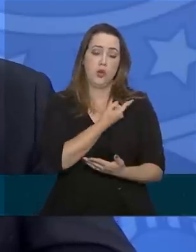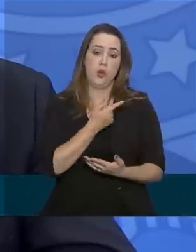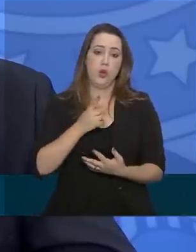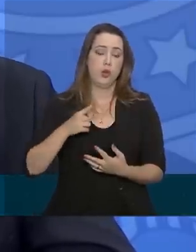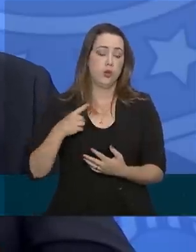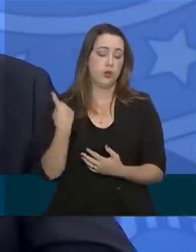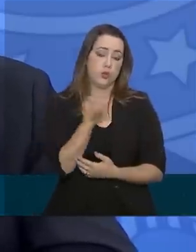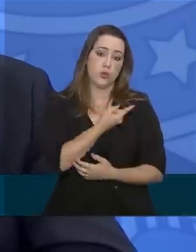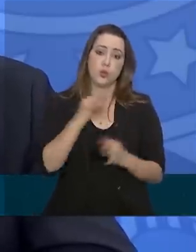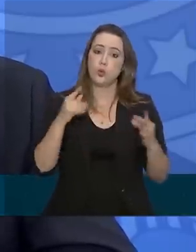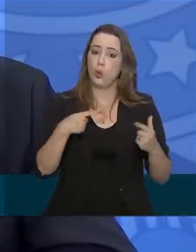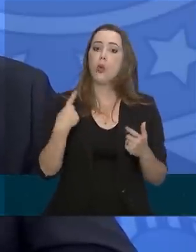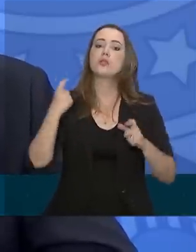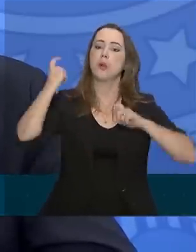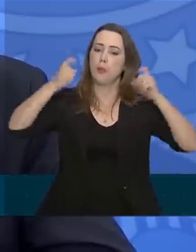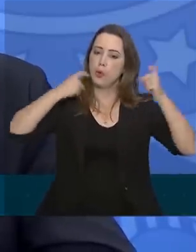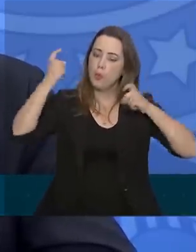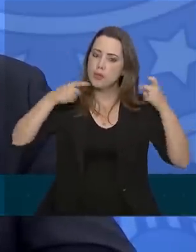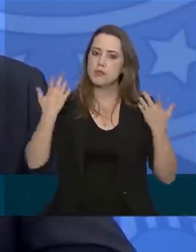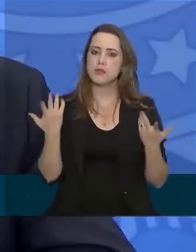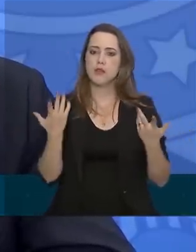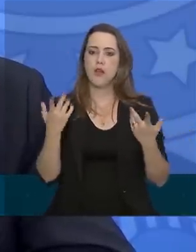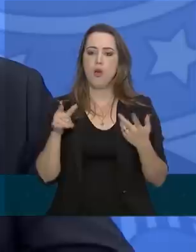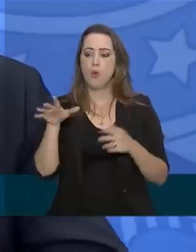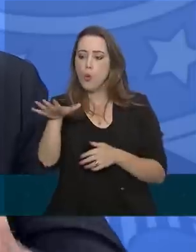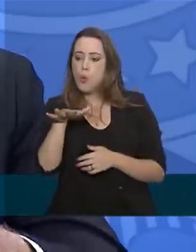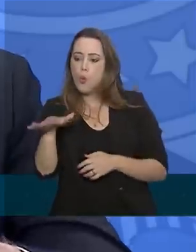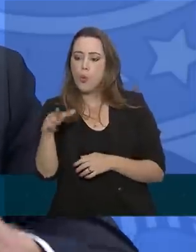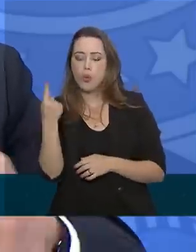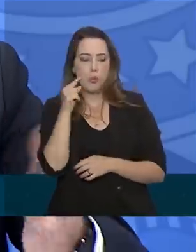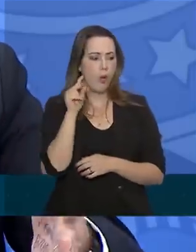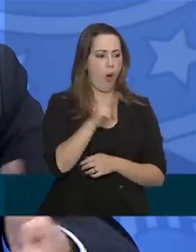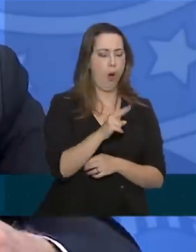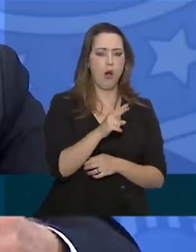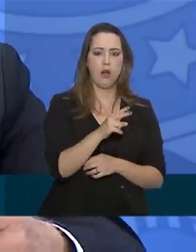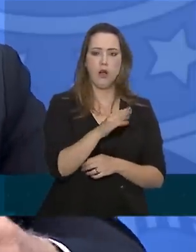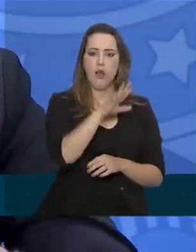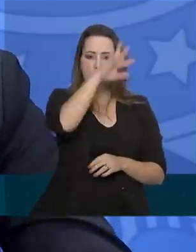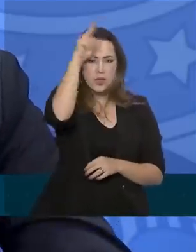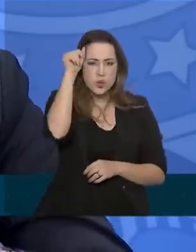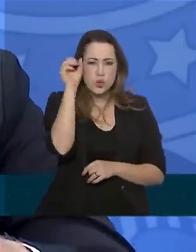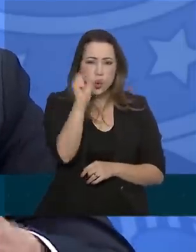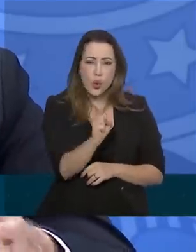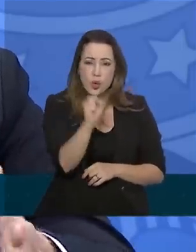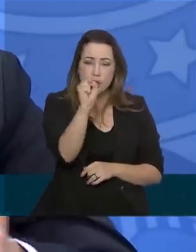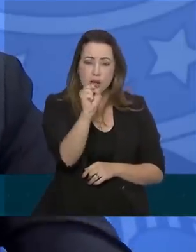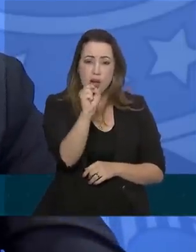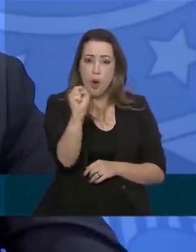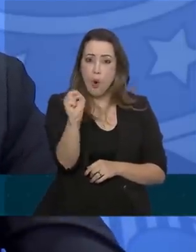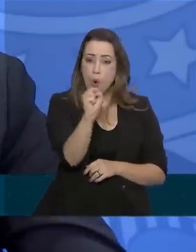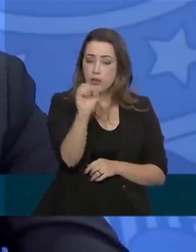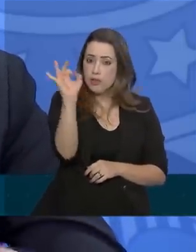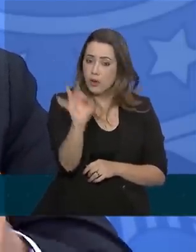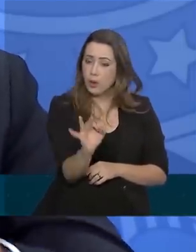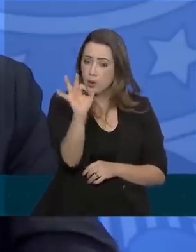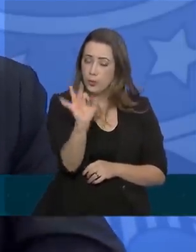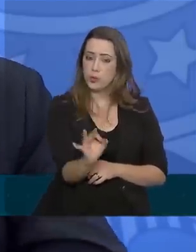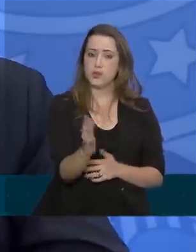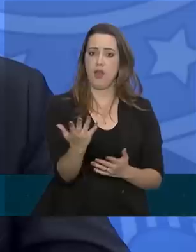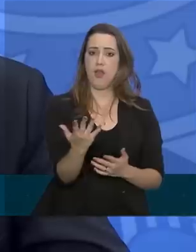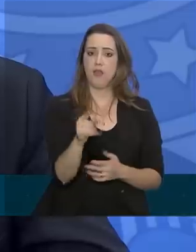preocupação nessa área que fazem negócio não é muito grande mas nem se passar agora é julho pra